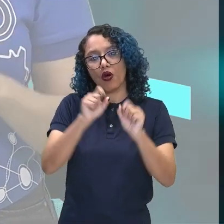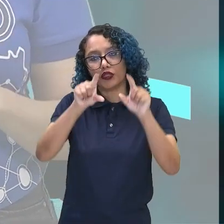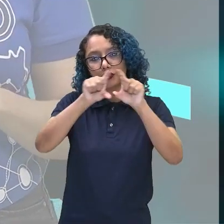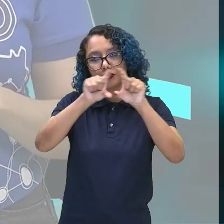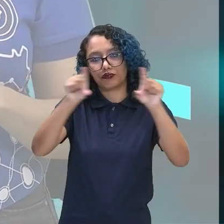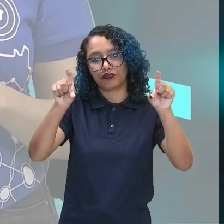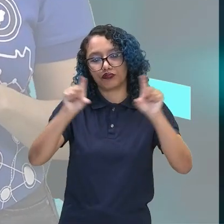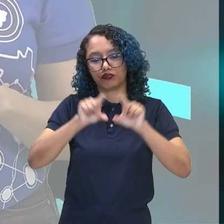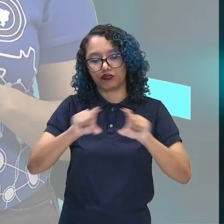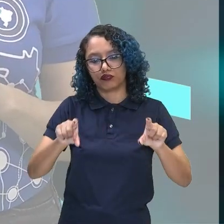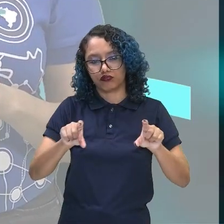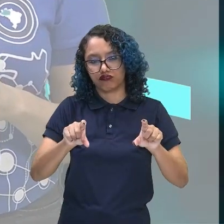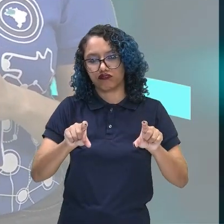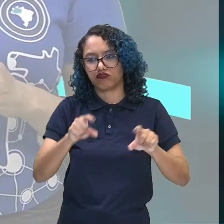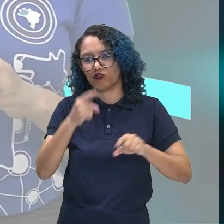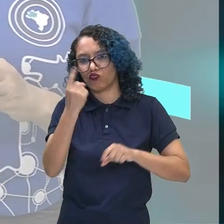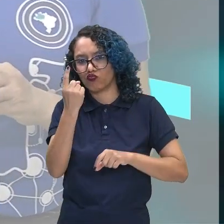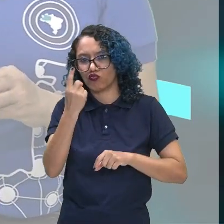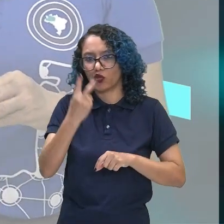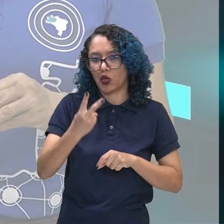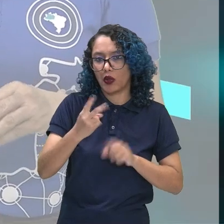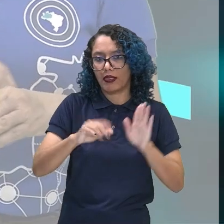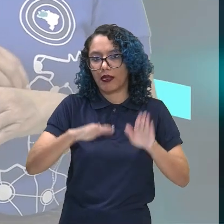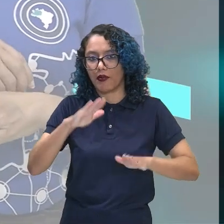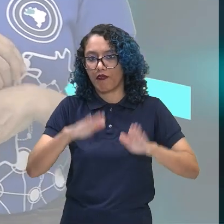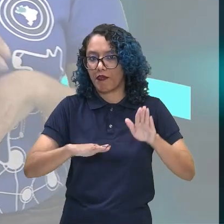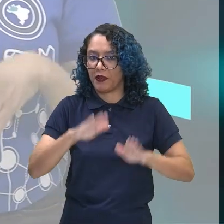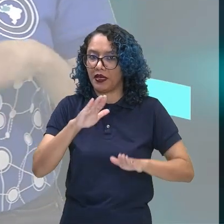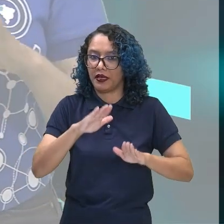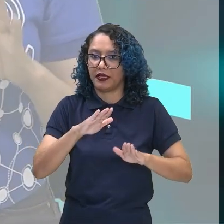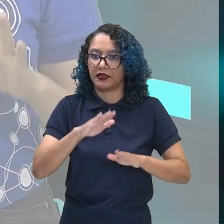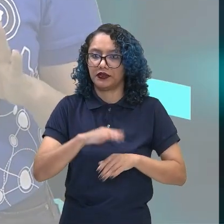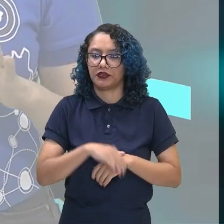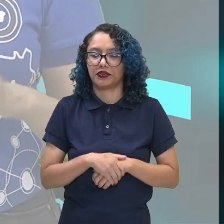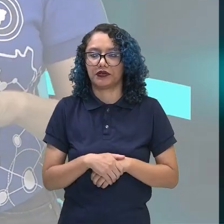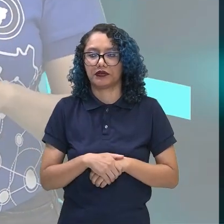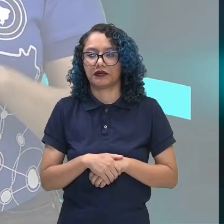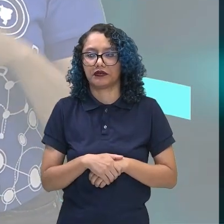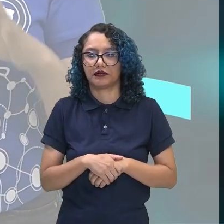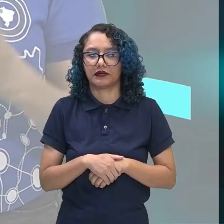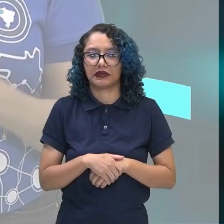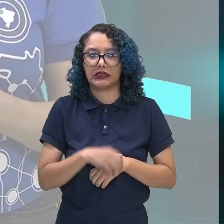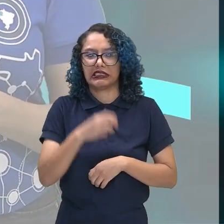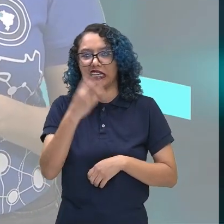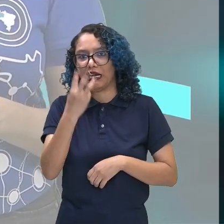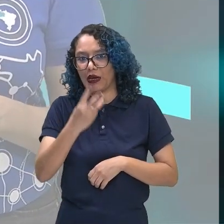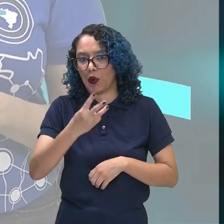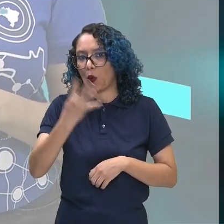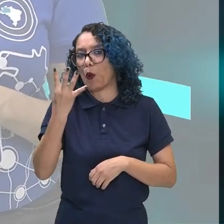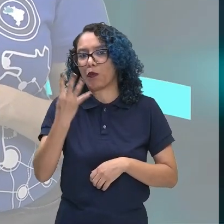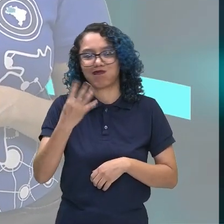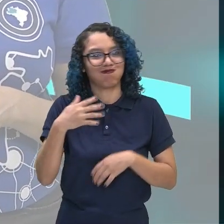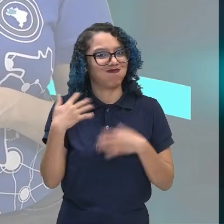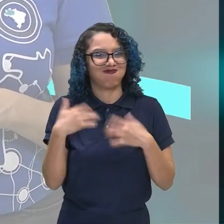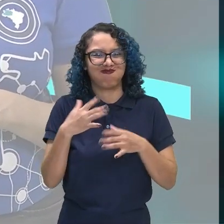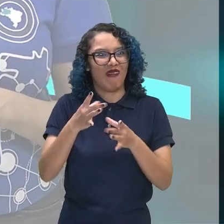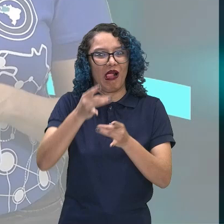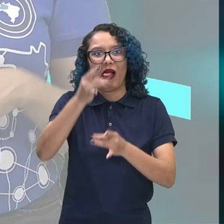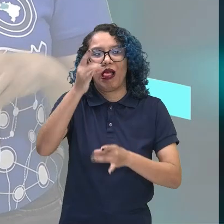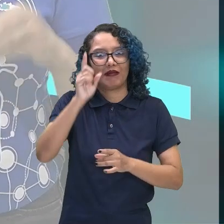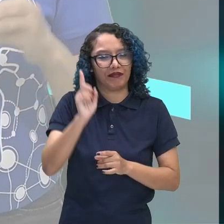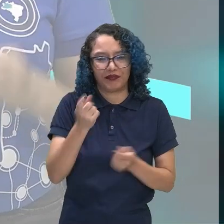2 parágrafos, tá? Então, não precisa fazer 3 ou 4, porque já vai ficar uma introdução muito